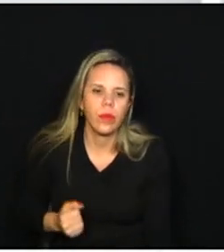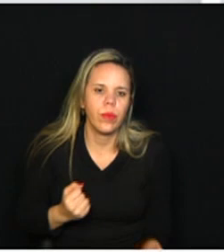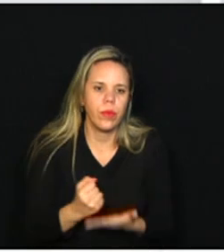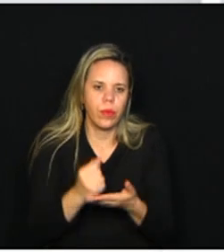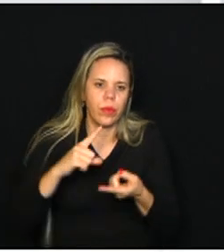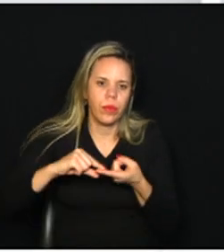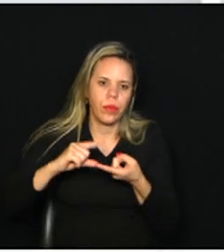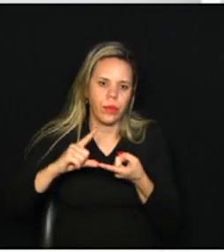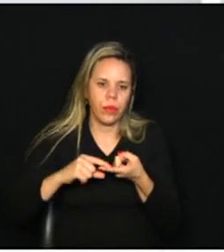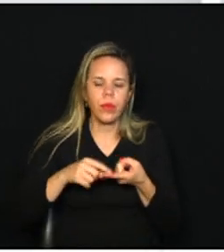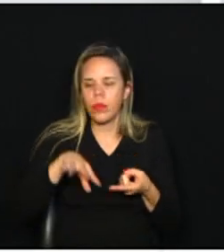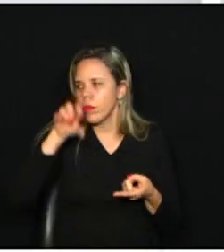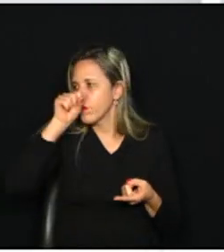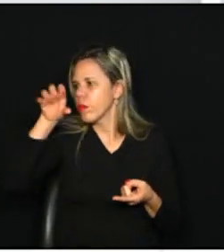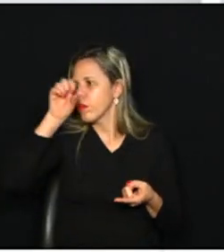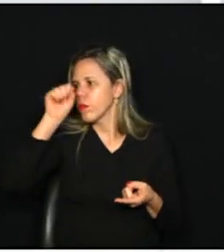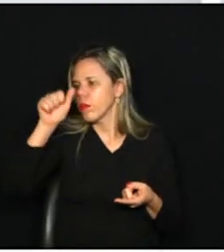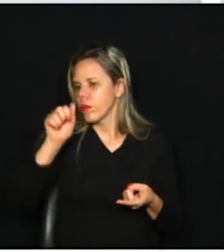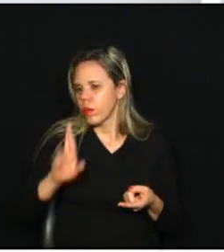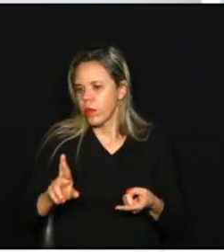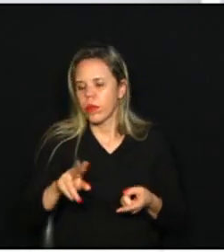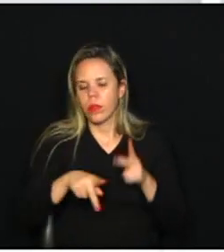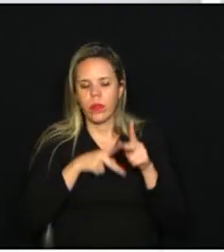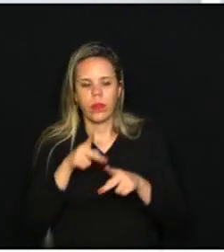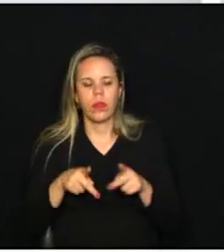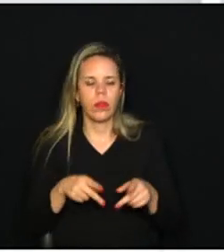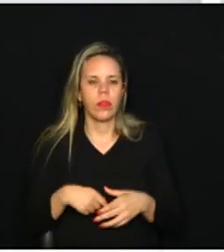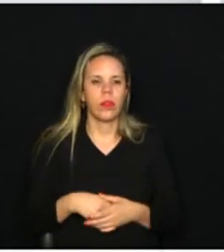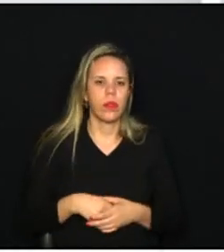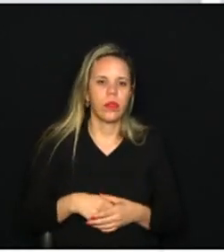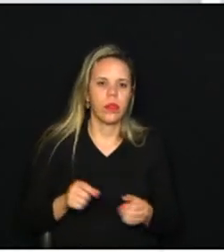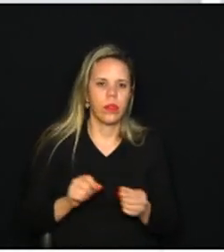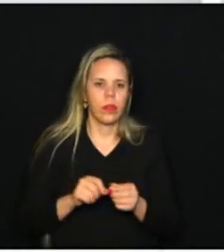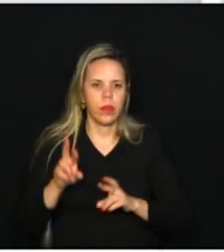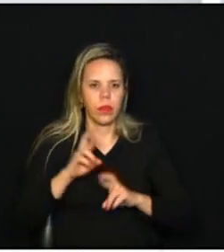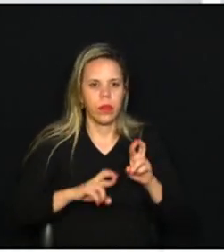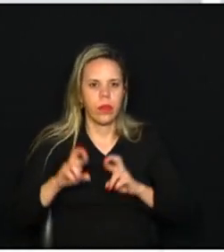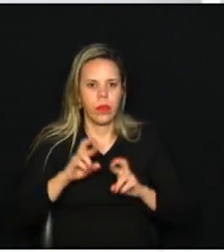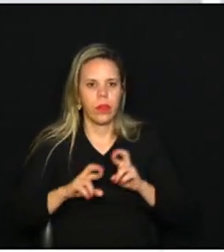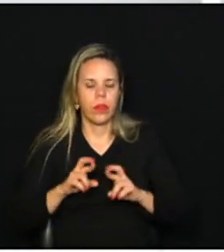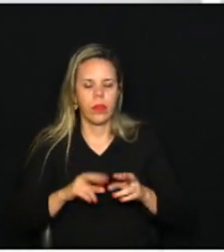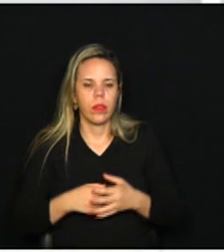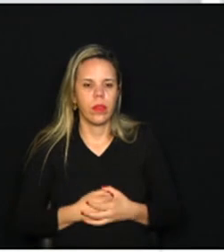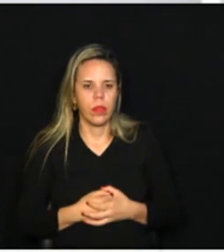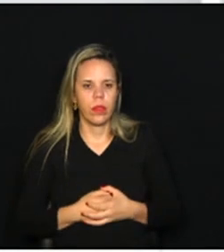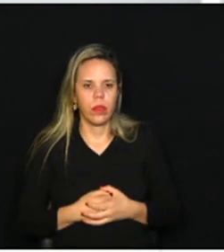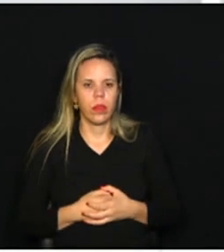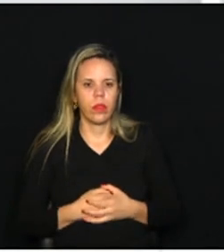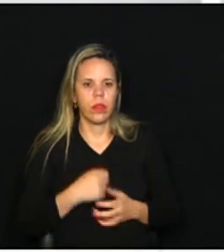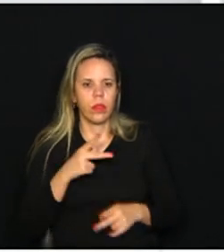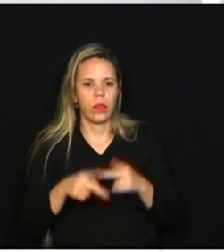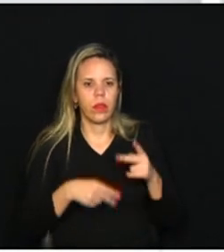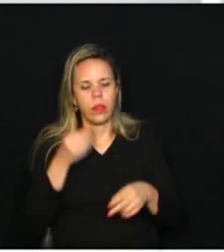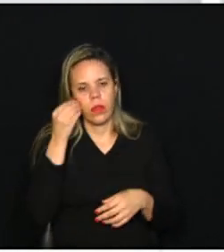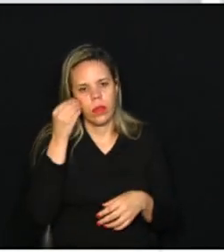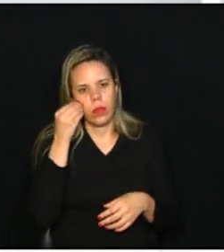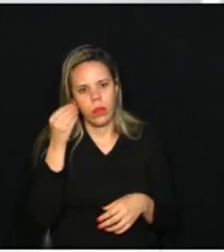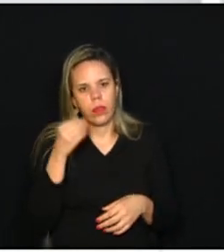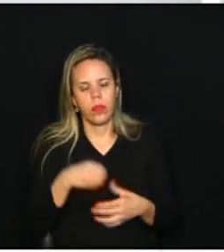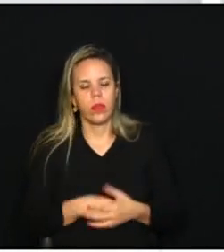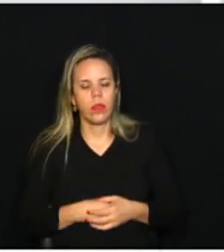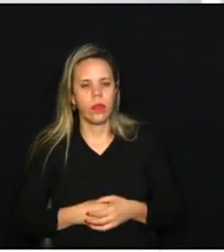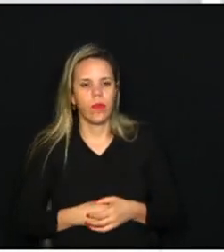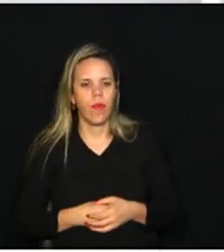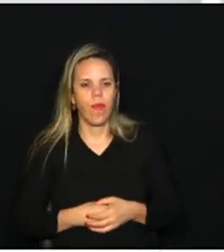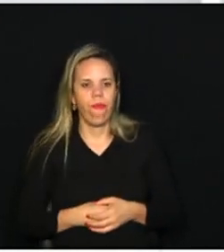é a saturação das pessoas, e a gente faz esse monitoramento, se a pessoa testada ou não